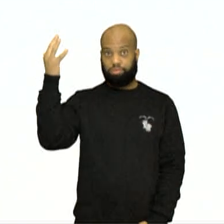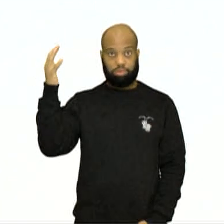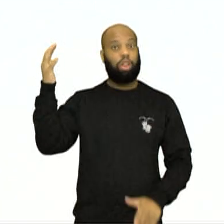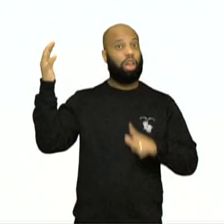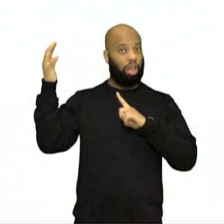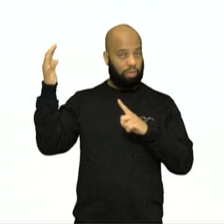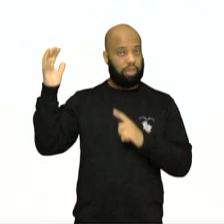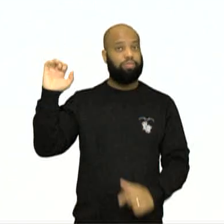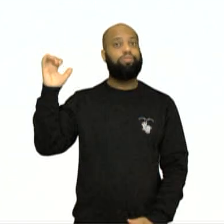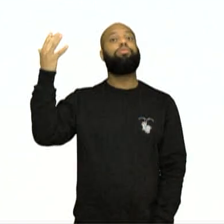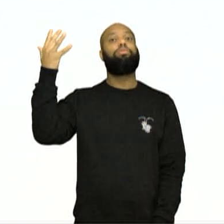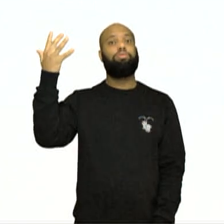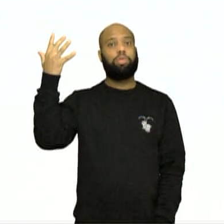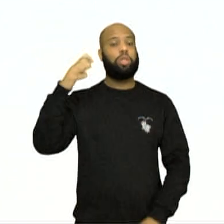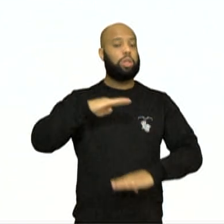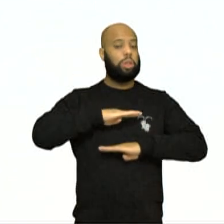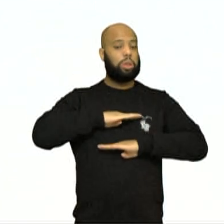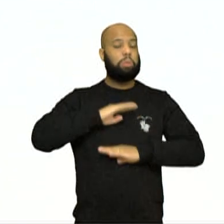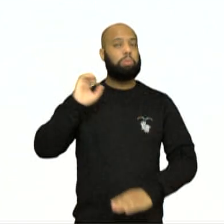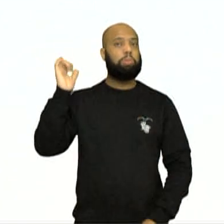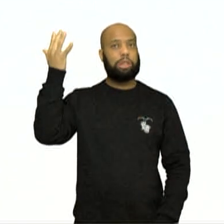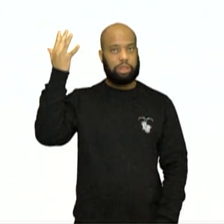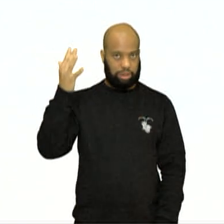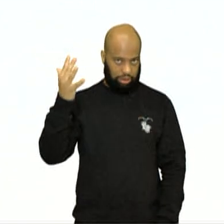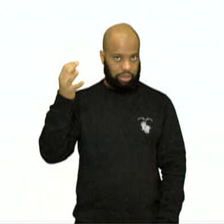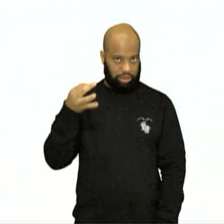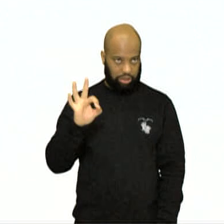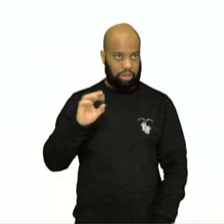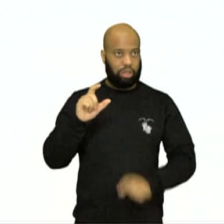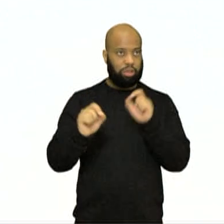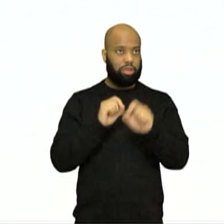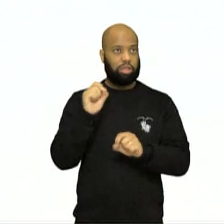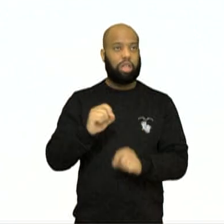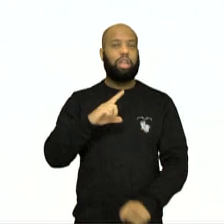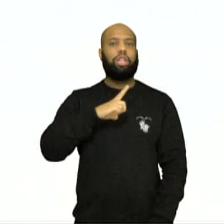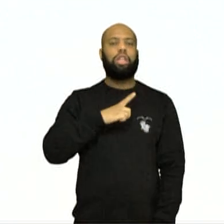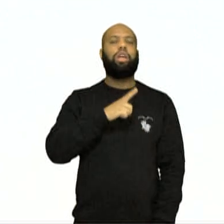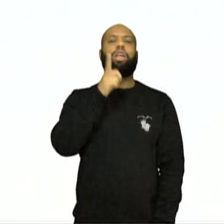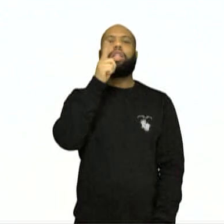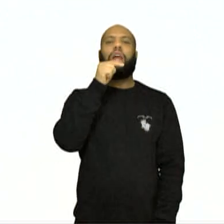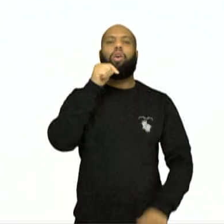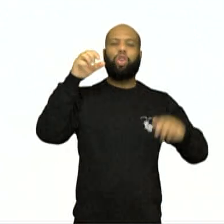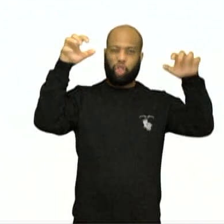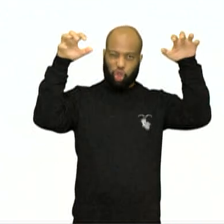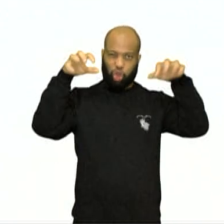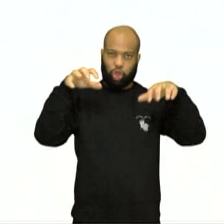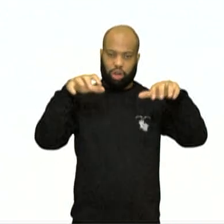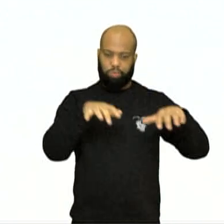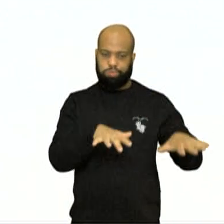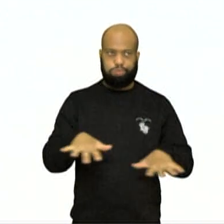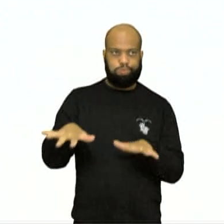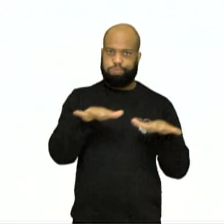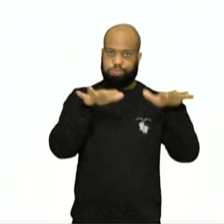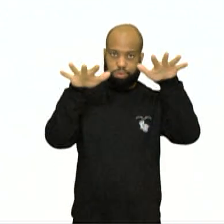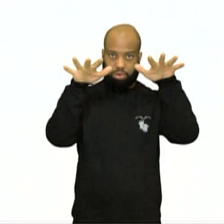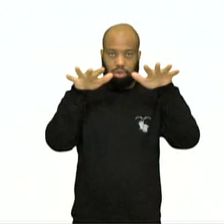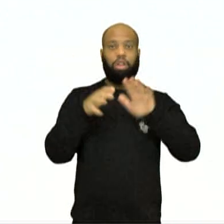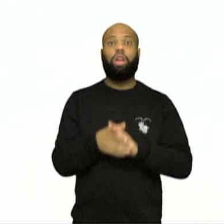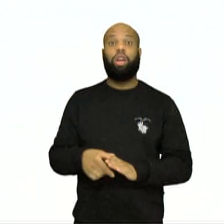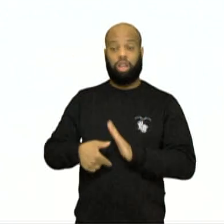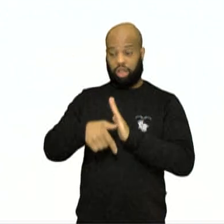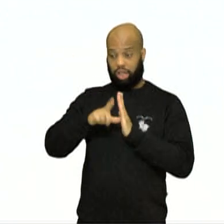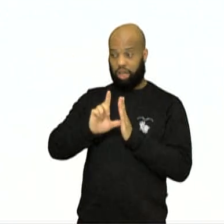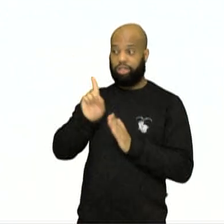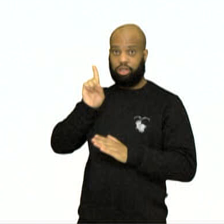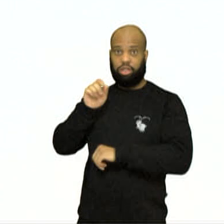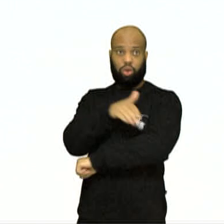aconteceu alguma situação. Isso mesmo, é uma enchente. Então repare aqui que era uma rua. Por